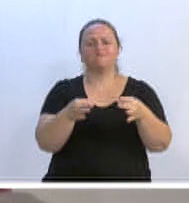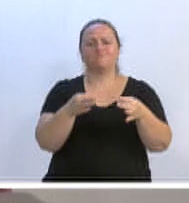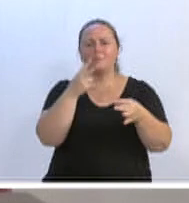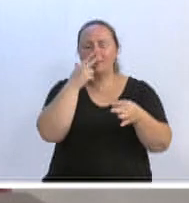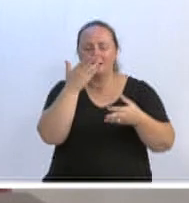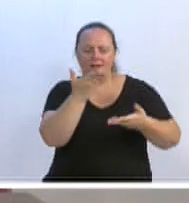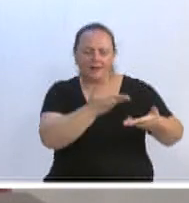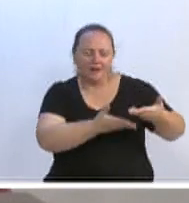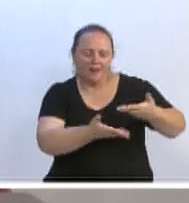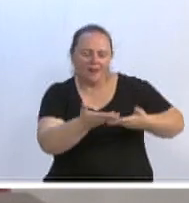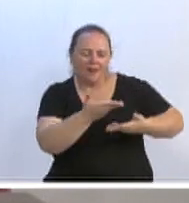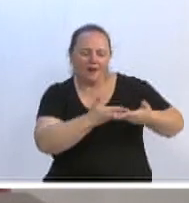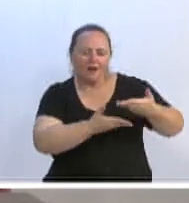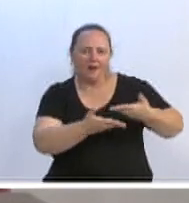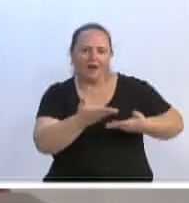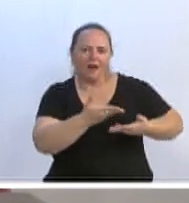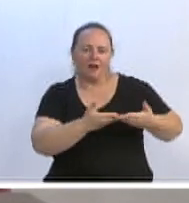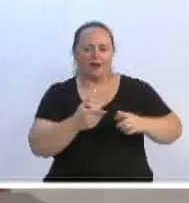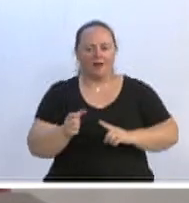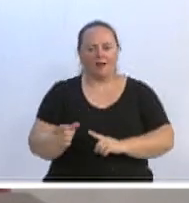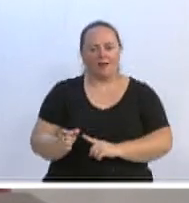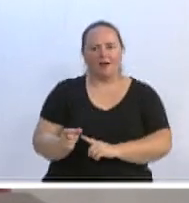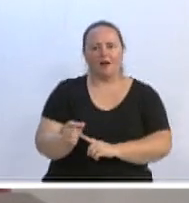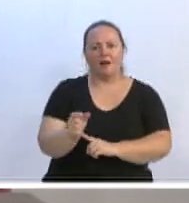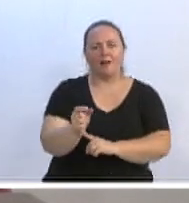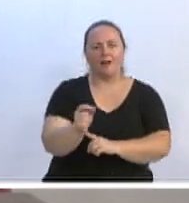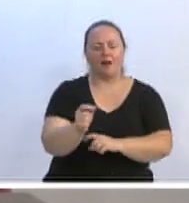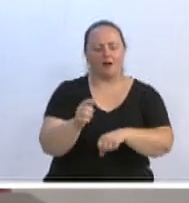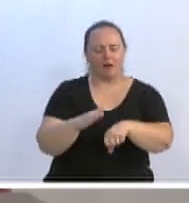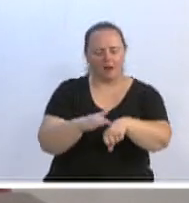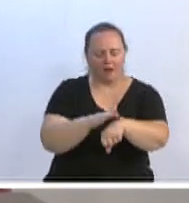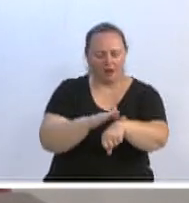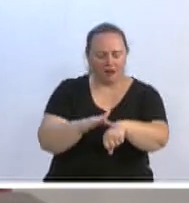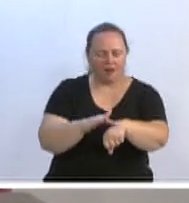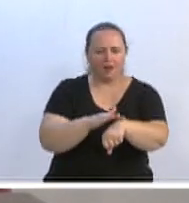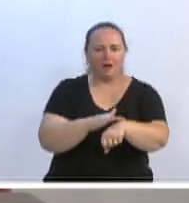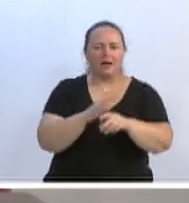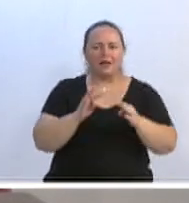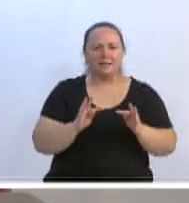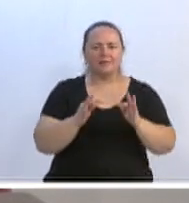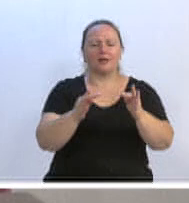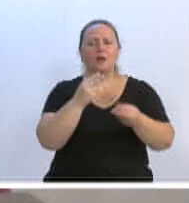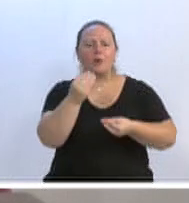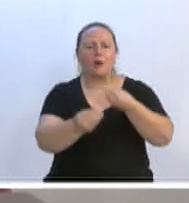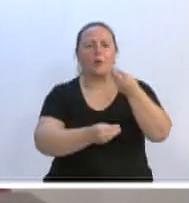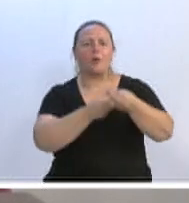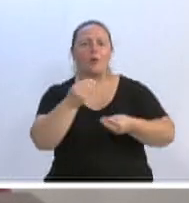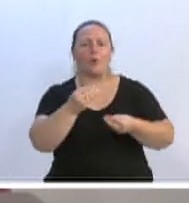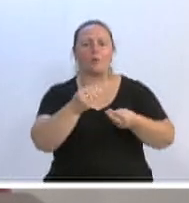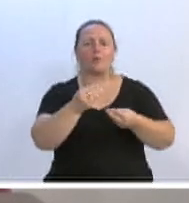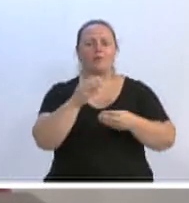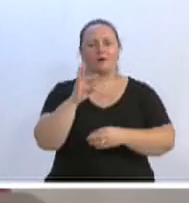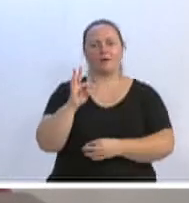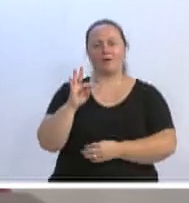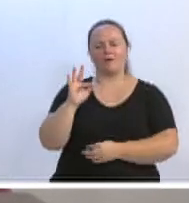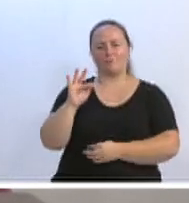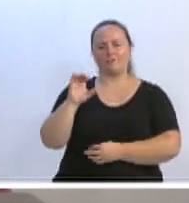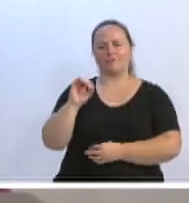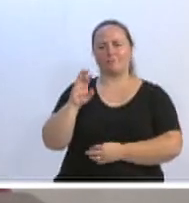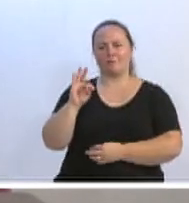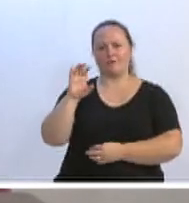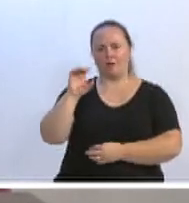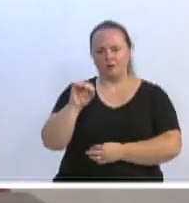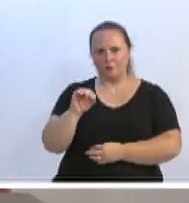pioneiro do câncer de pele através da técnica de fotodinâmica, que já atendeu a milhares